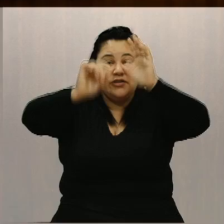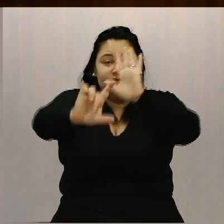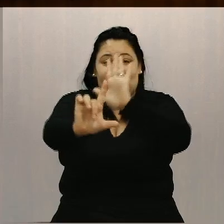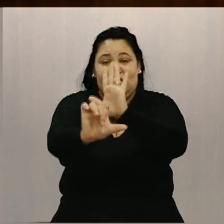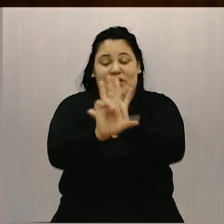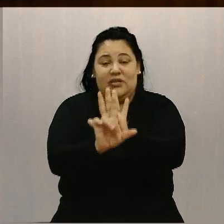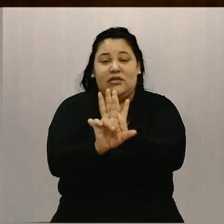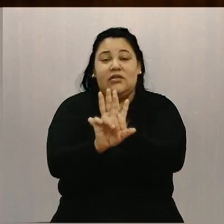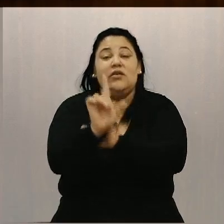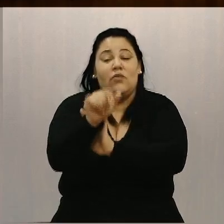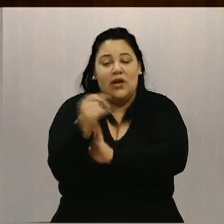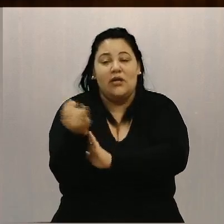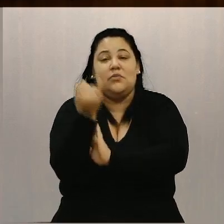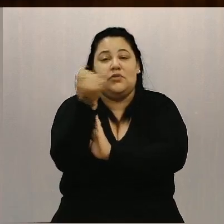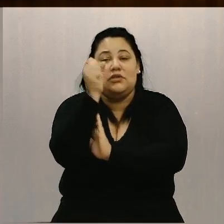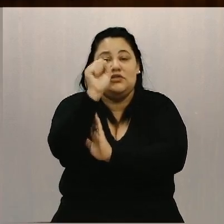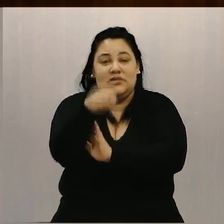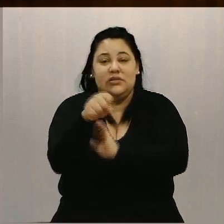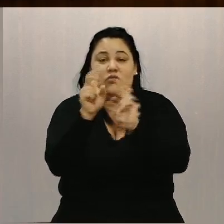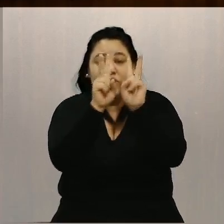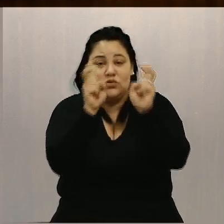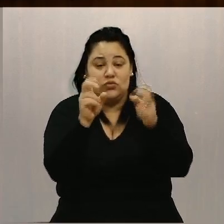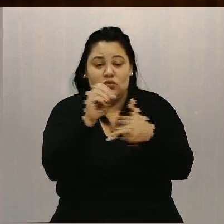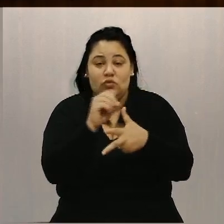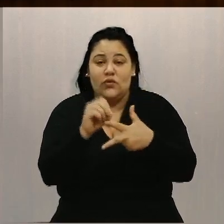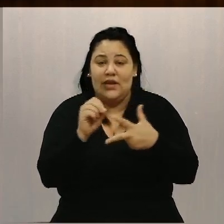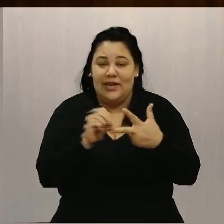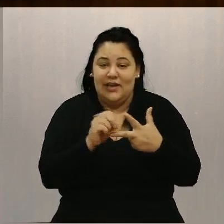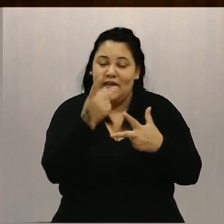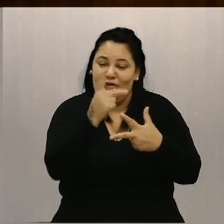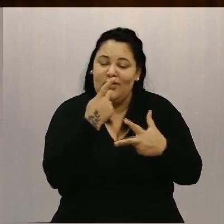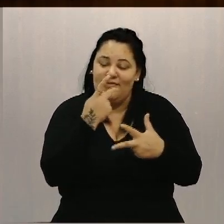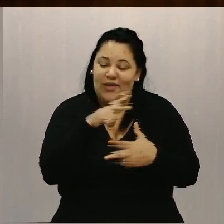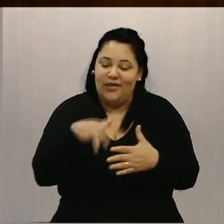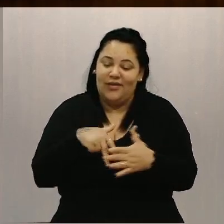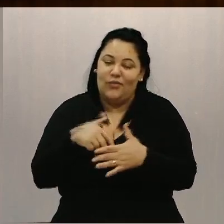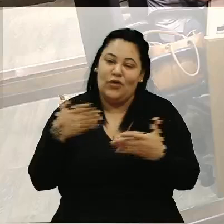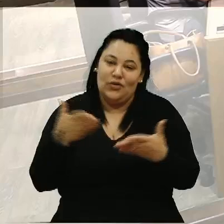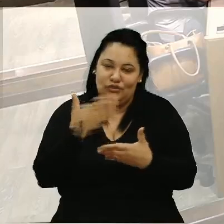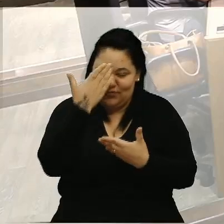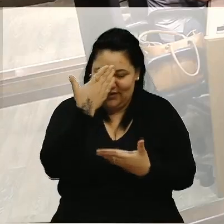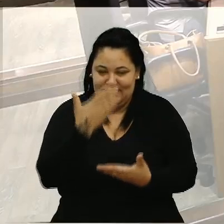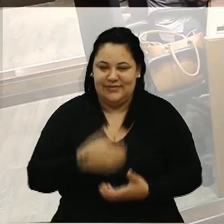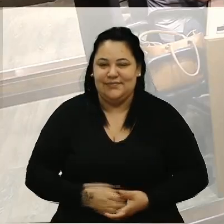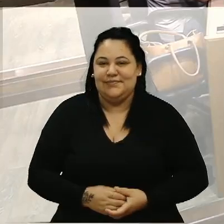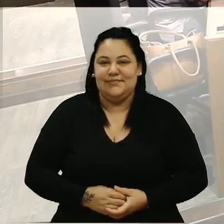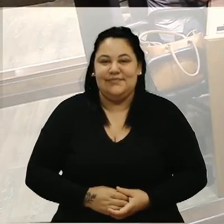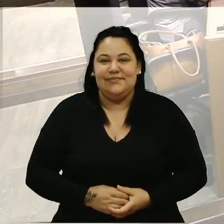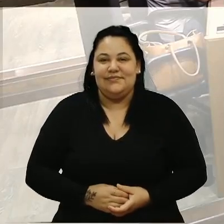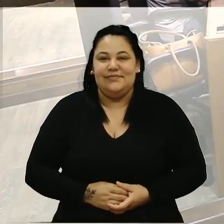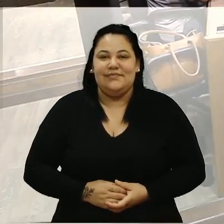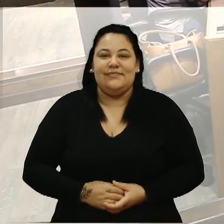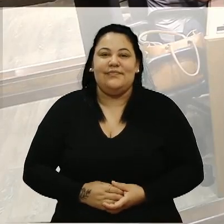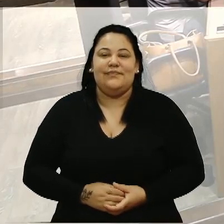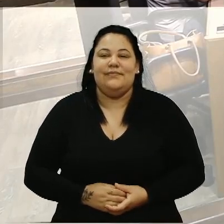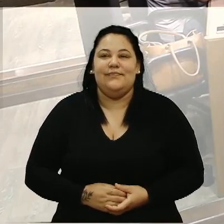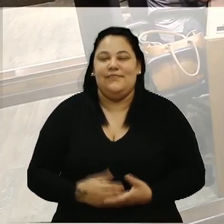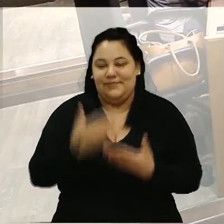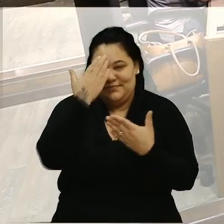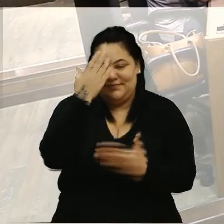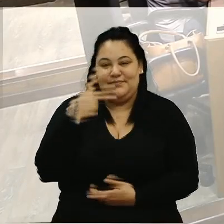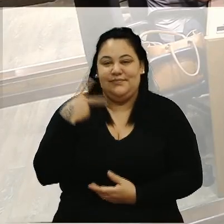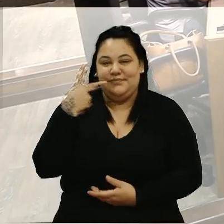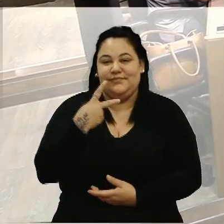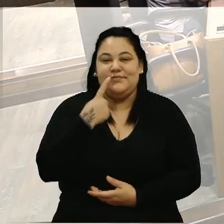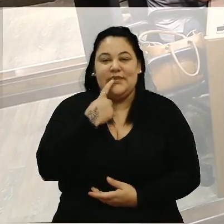muito importante tanto o tema do Enem como a sua fala na tribuna hoje. Obrigada. Muito obrigada, vereadora Rosa. É muito